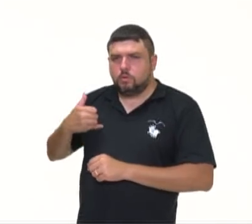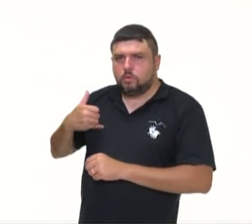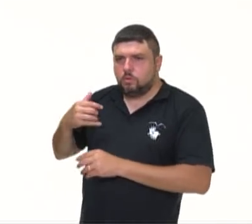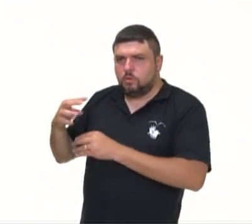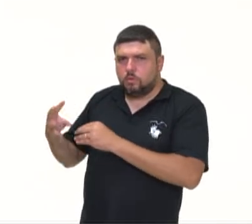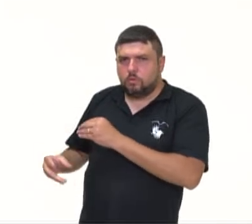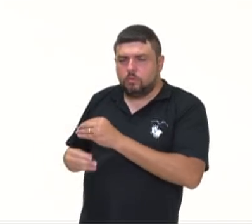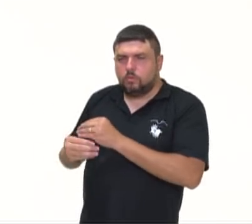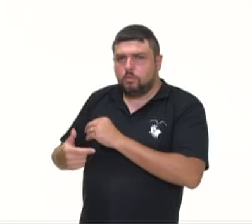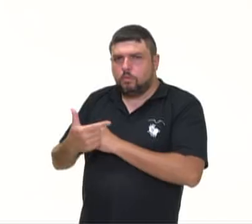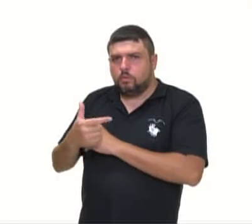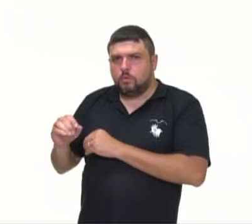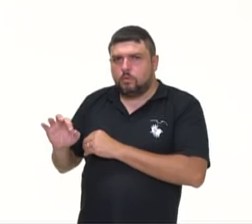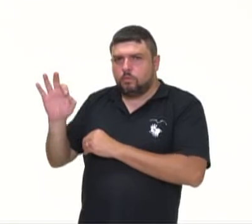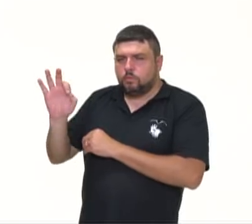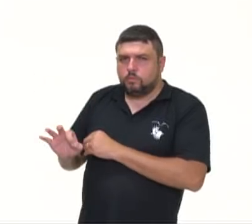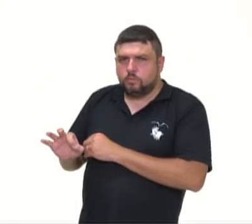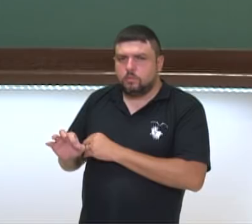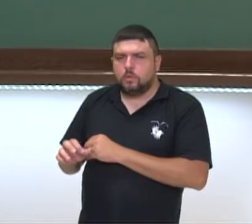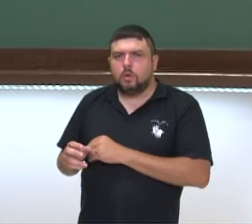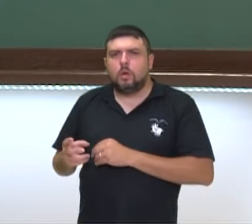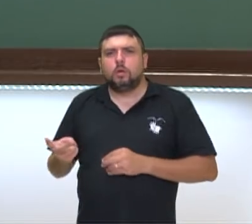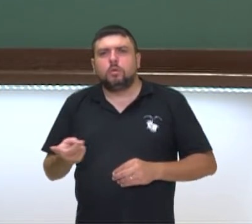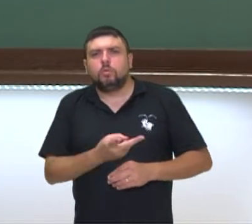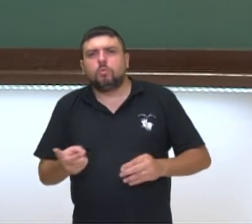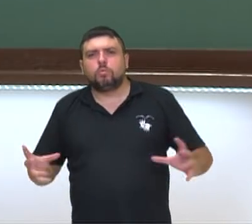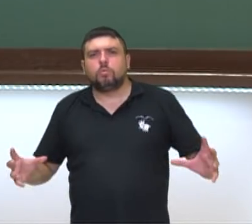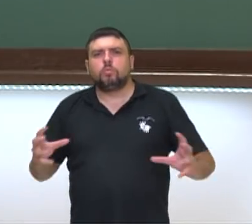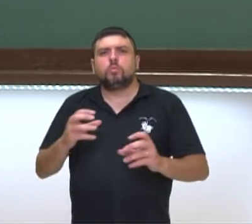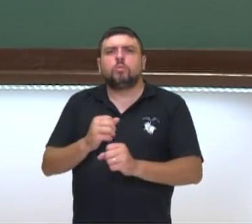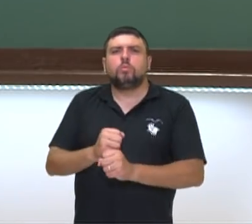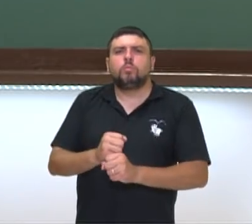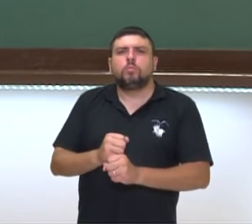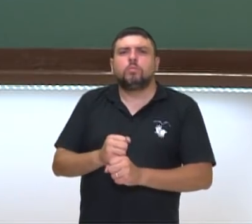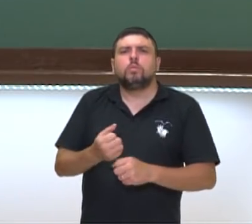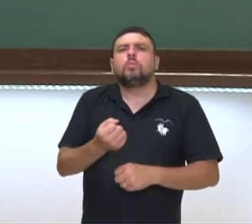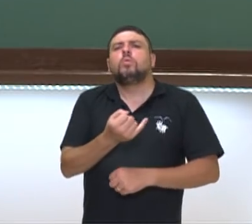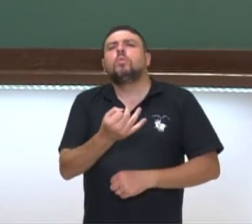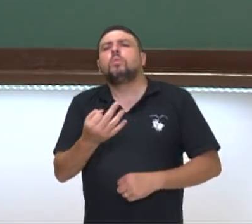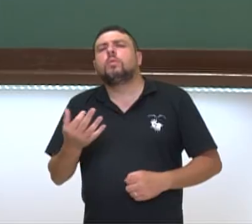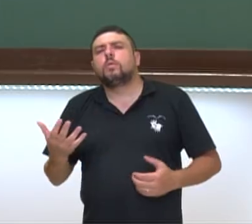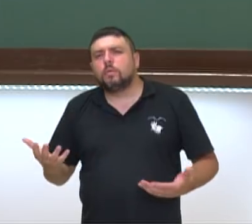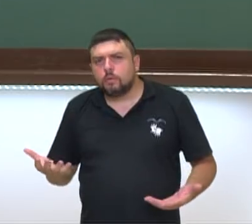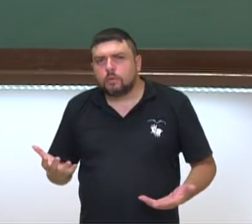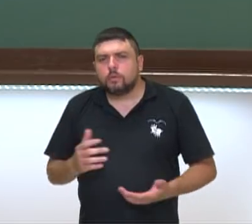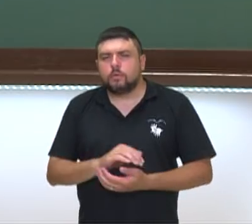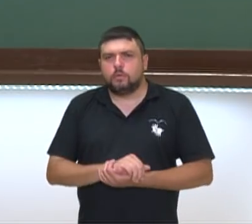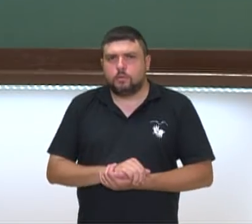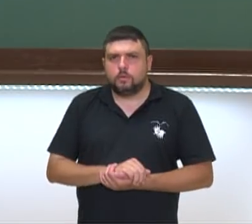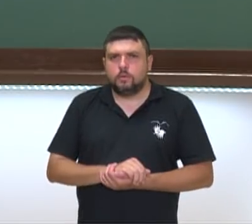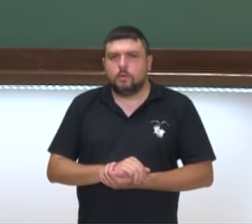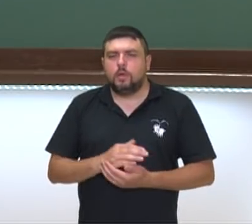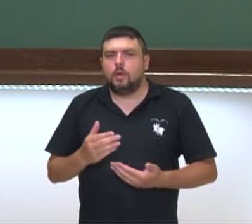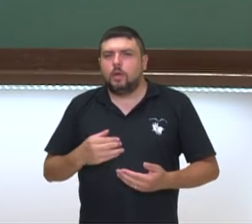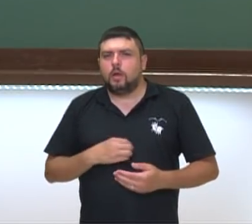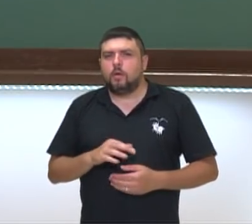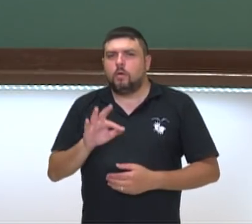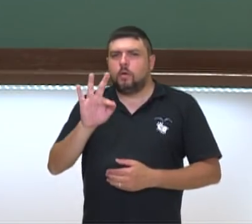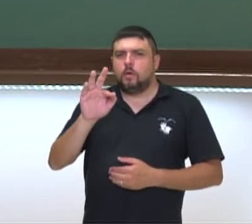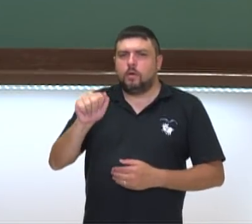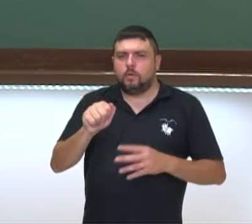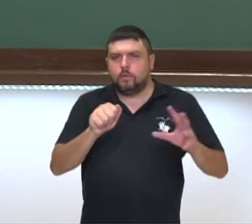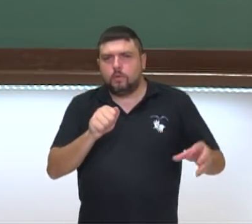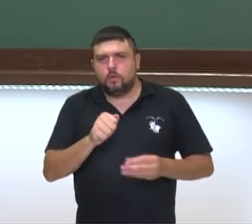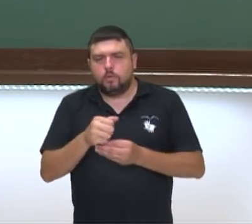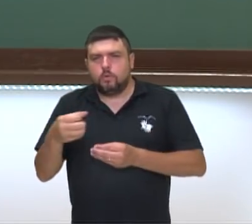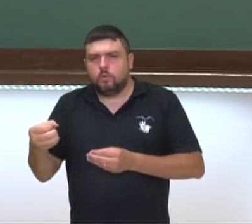etária é de 20%, qual foi o aumento desse plano? Agora, com o fator de multiplicação, vocês vão conseguir resolver esse problema que eu dei